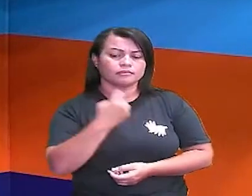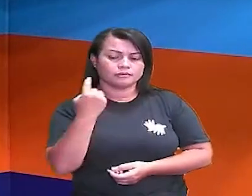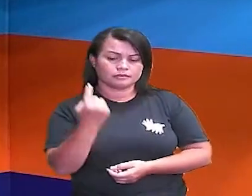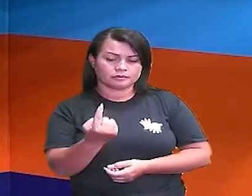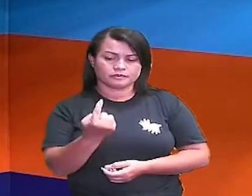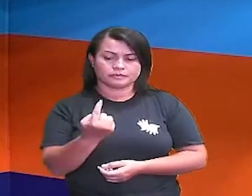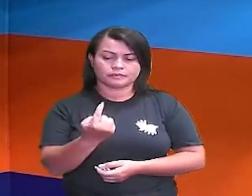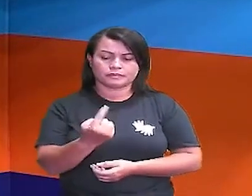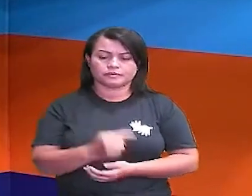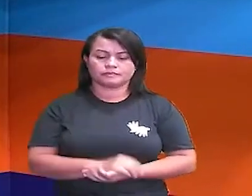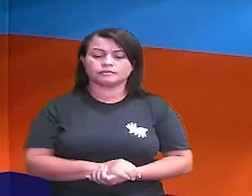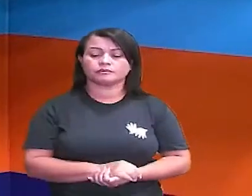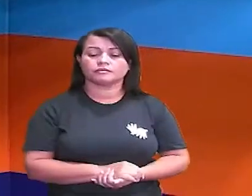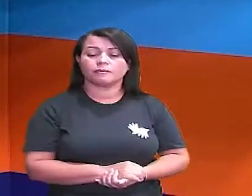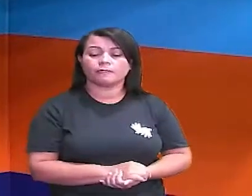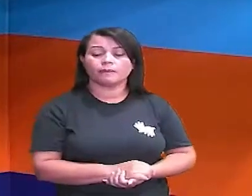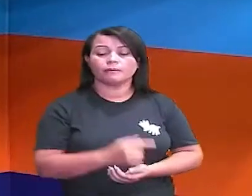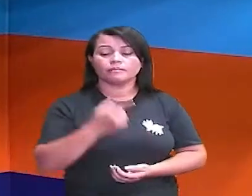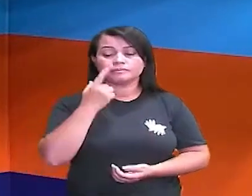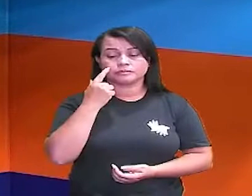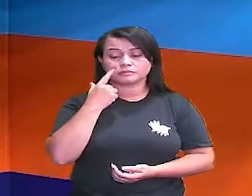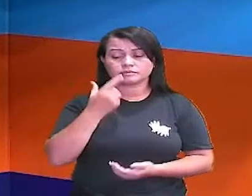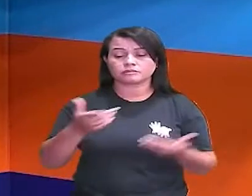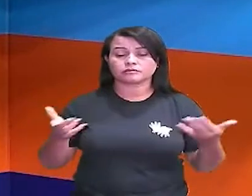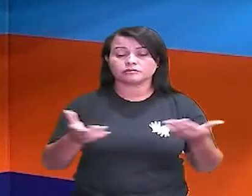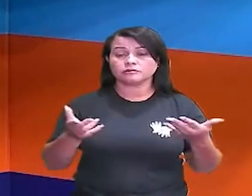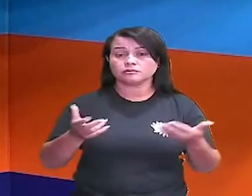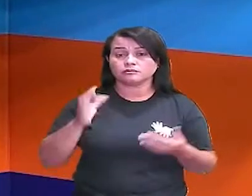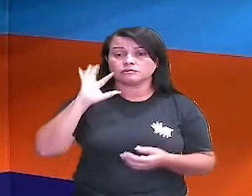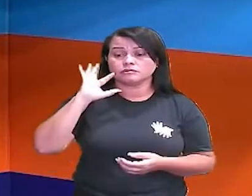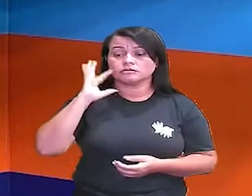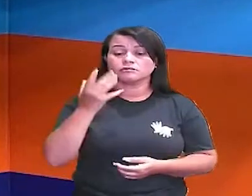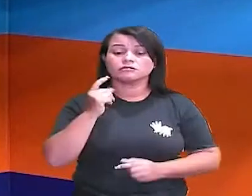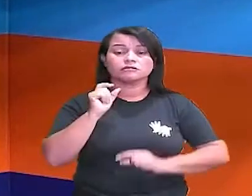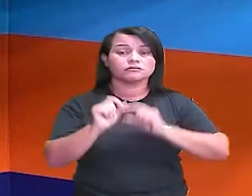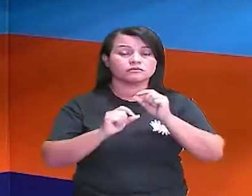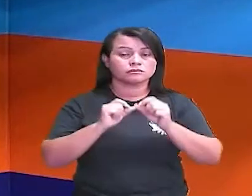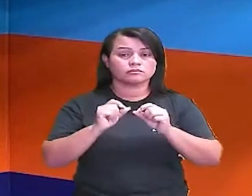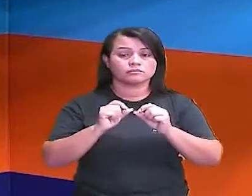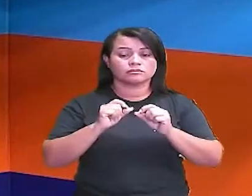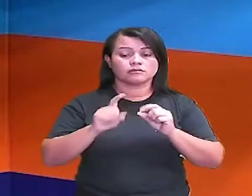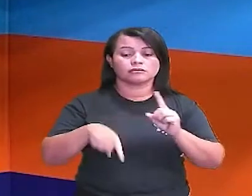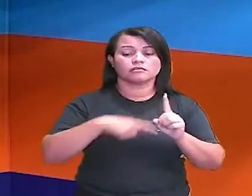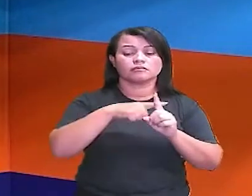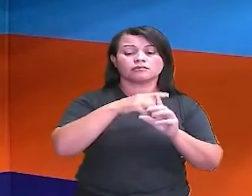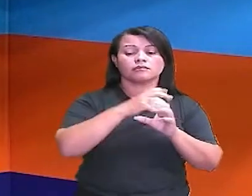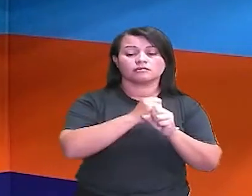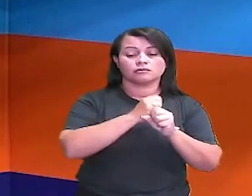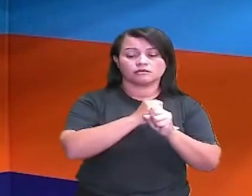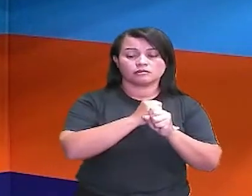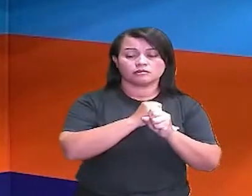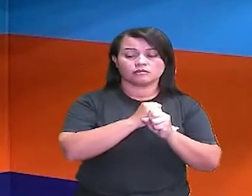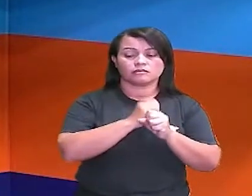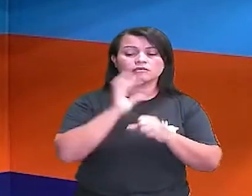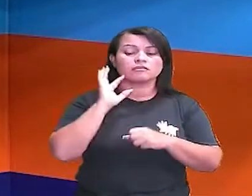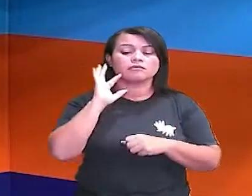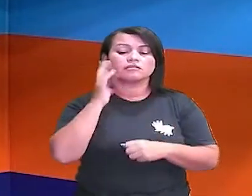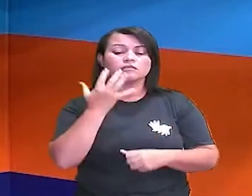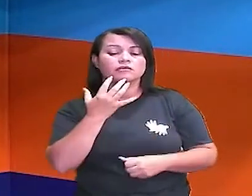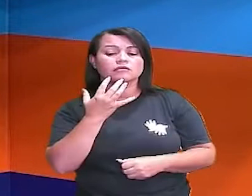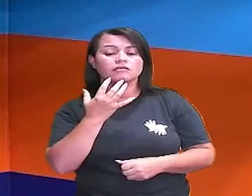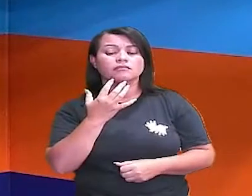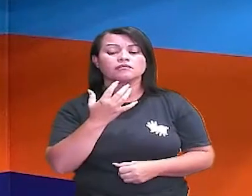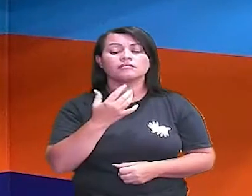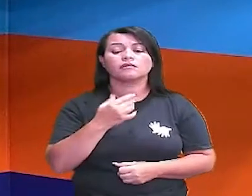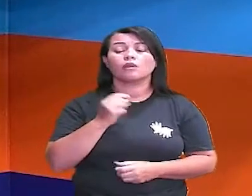1. Ó, gente, agora a gente vai fazer as adições, tá certo? Resolva as